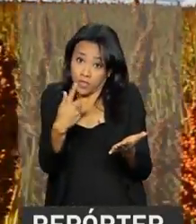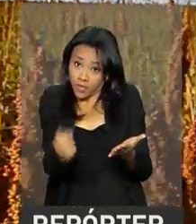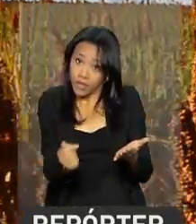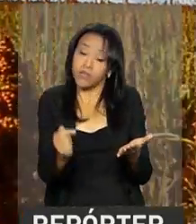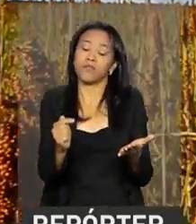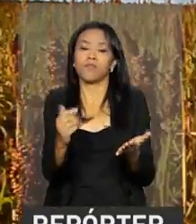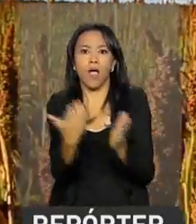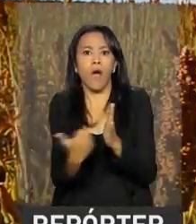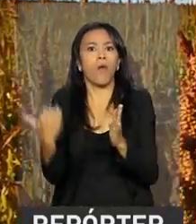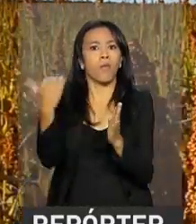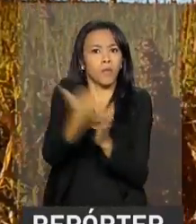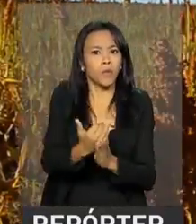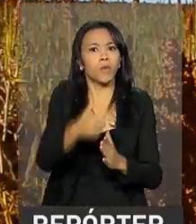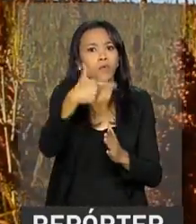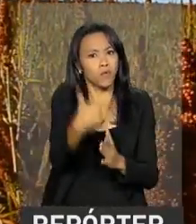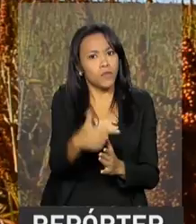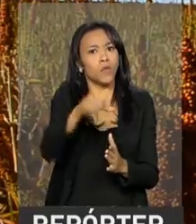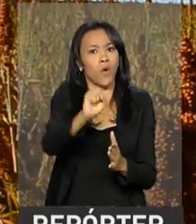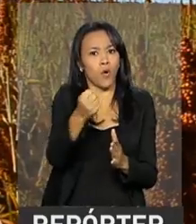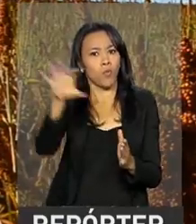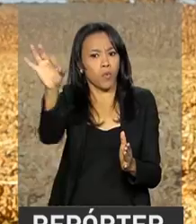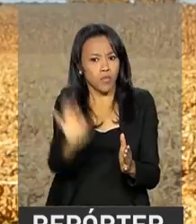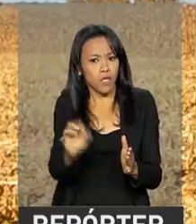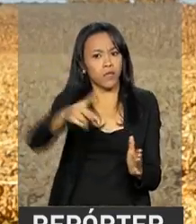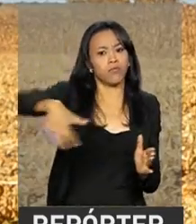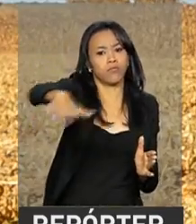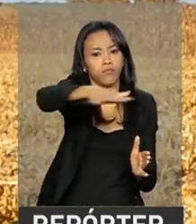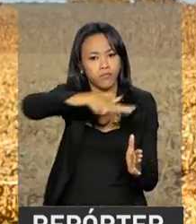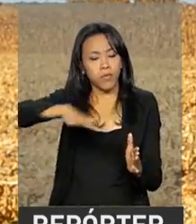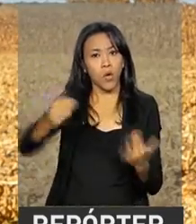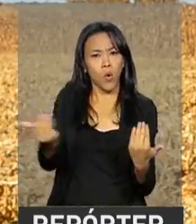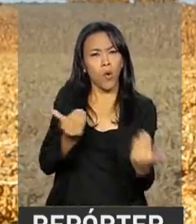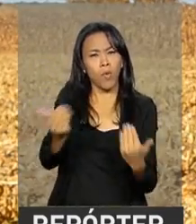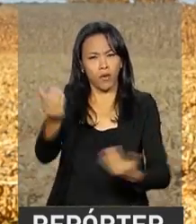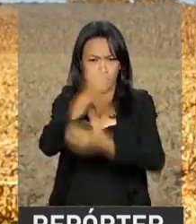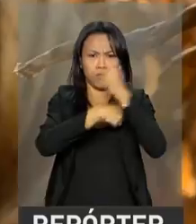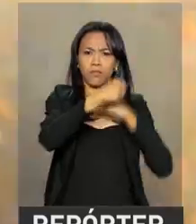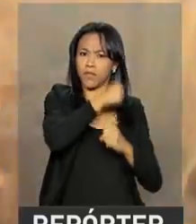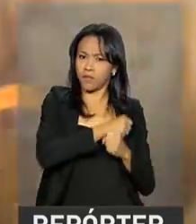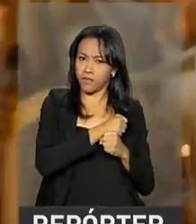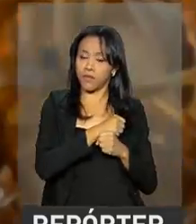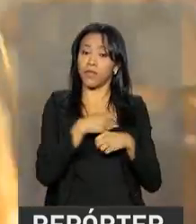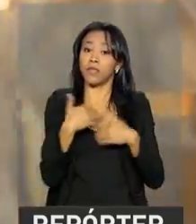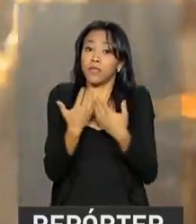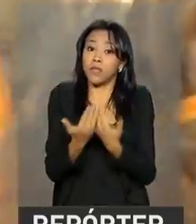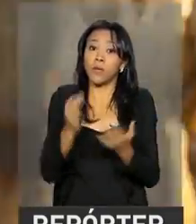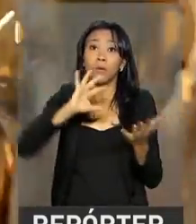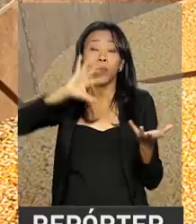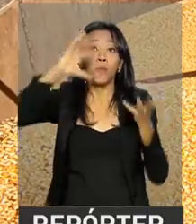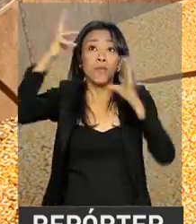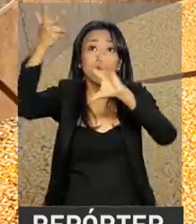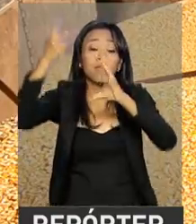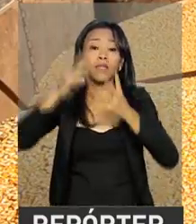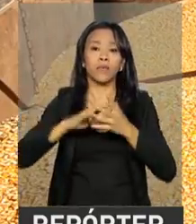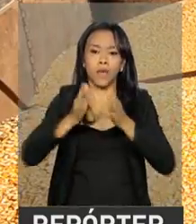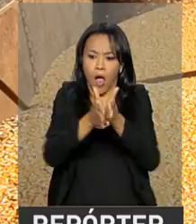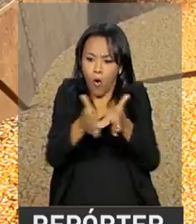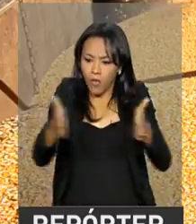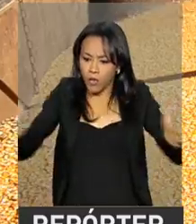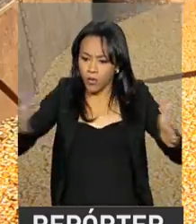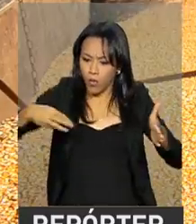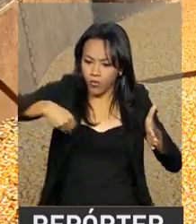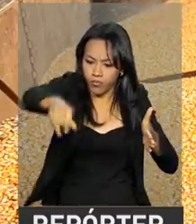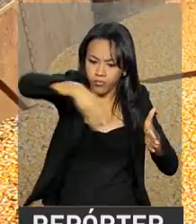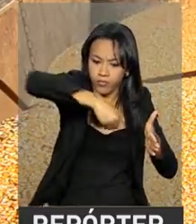com aumento de quase 28% na produção se comparada à safra anterior o clima o aumento das áreas plantadas e o